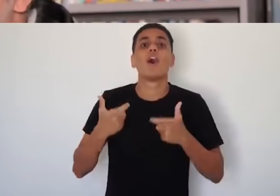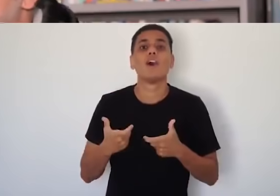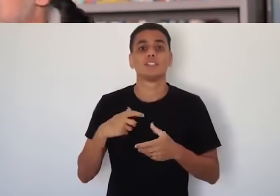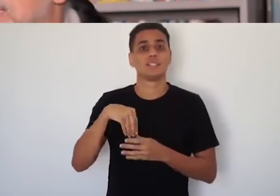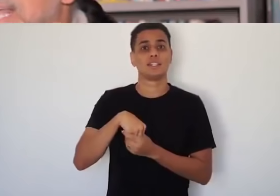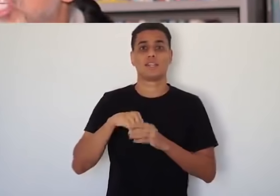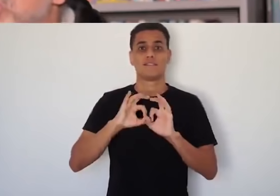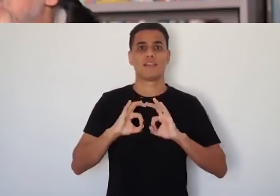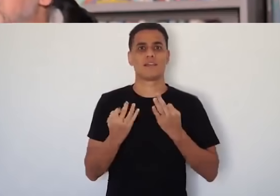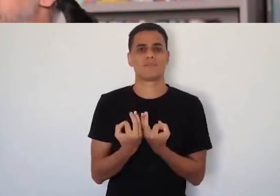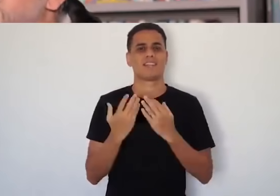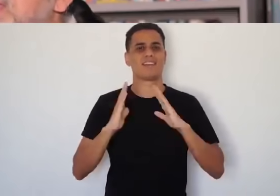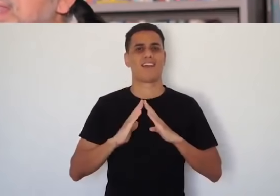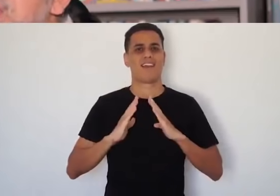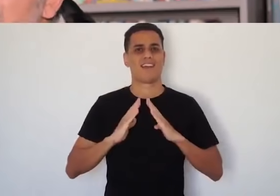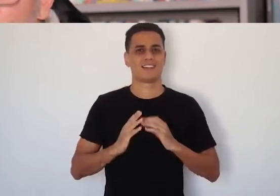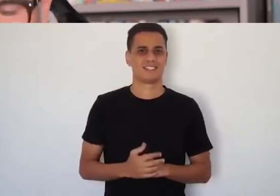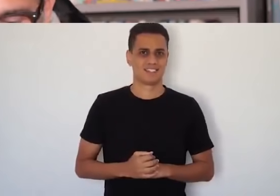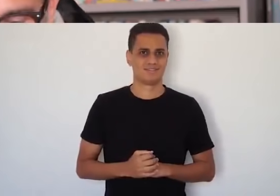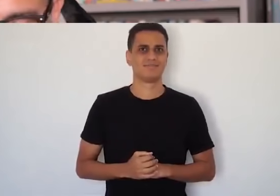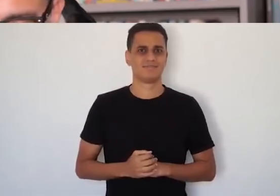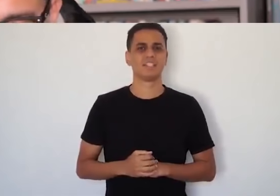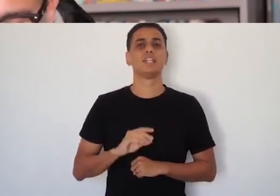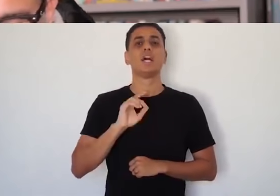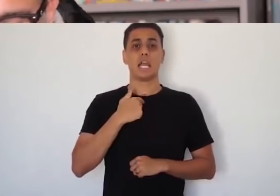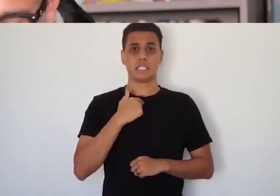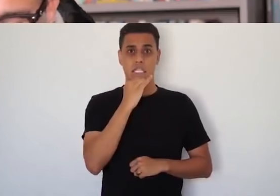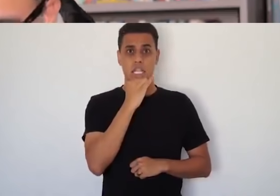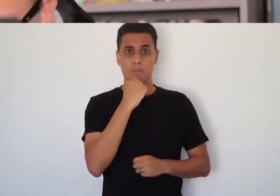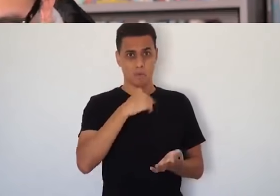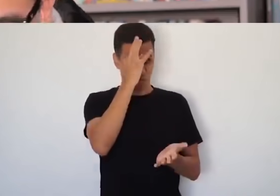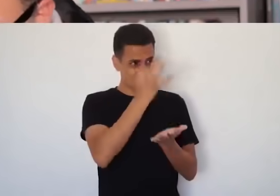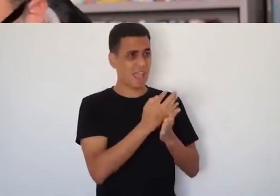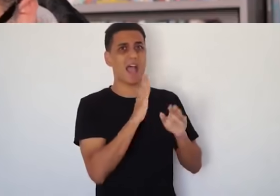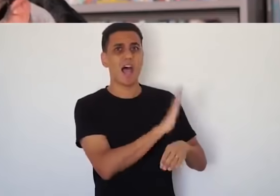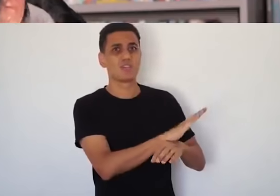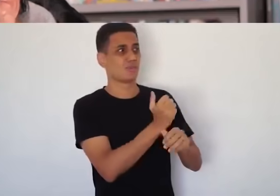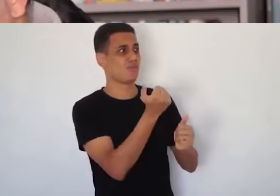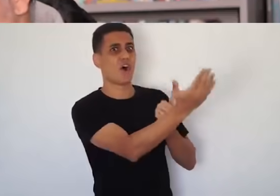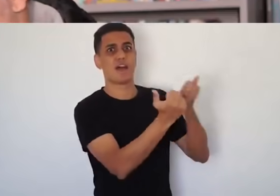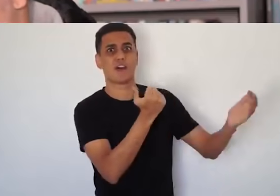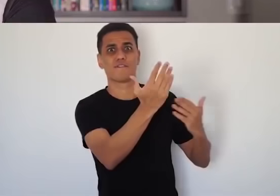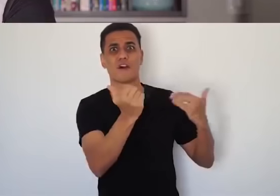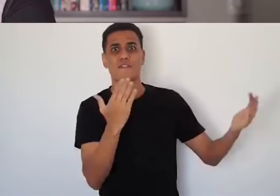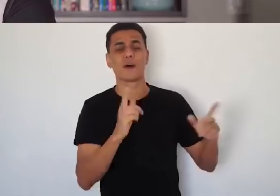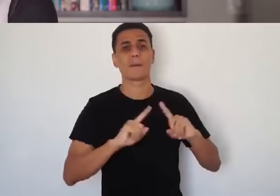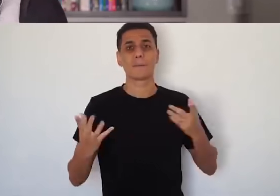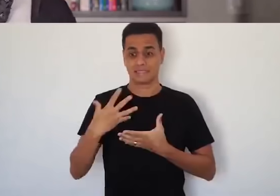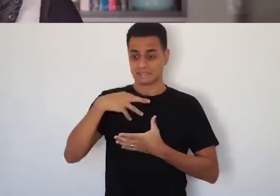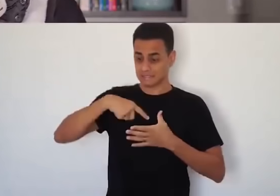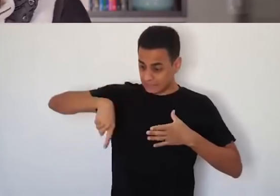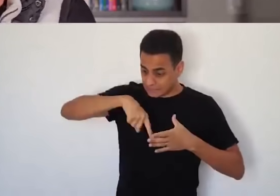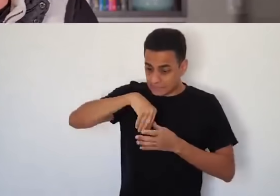boas obras, de ações que refletem o credo. Nós podemos ir aqui, por exemplo, para o capítulo 2